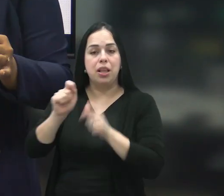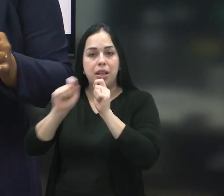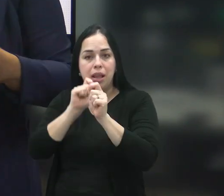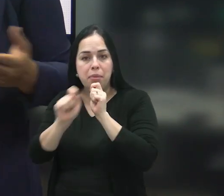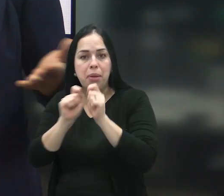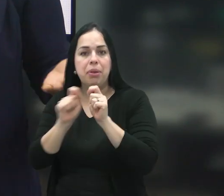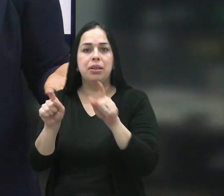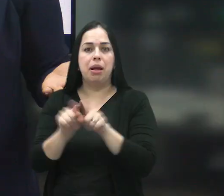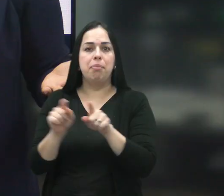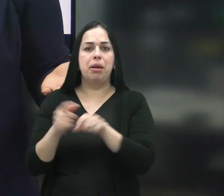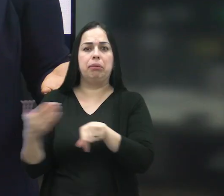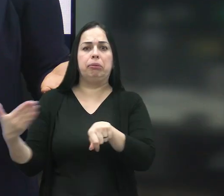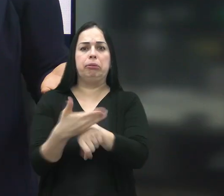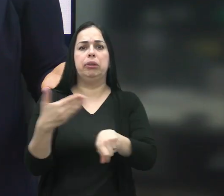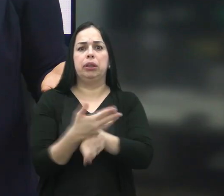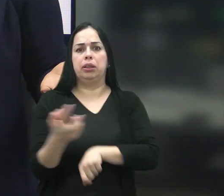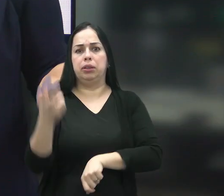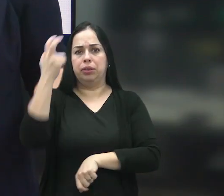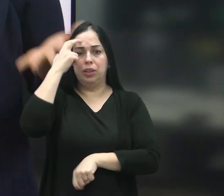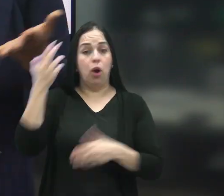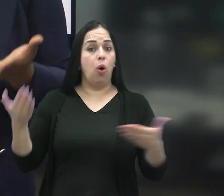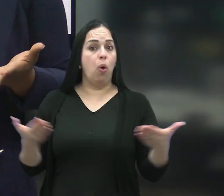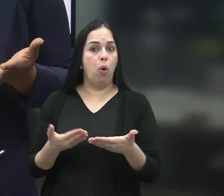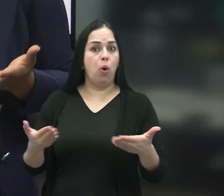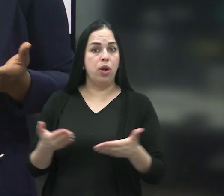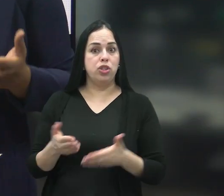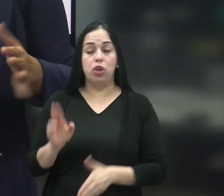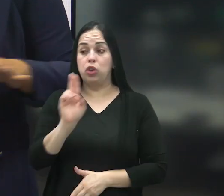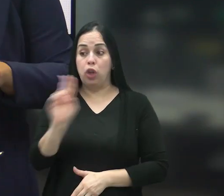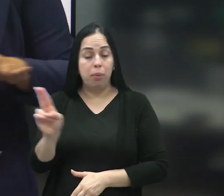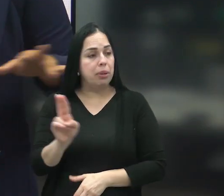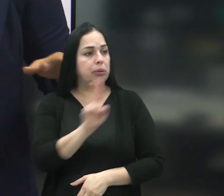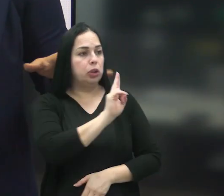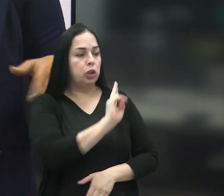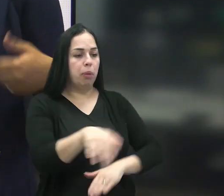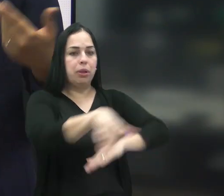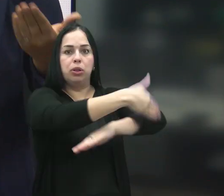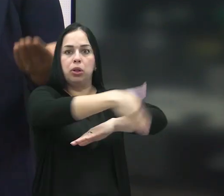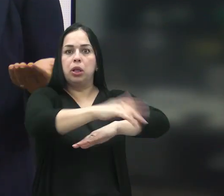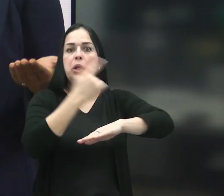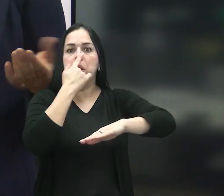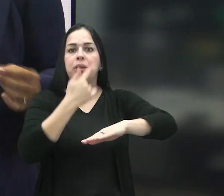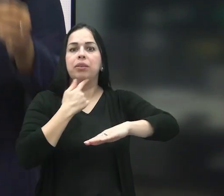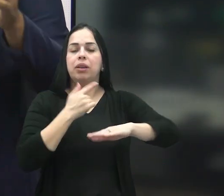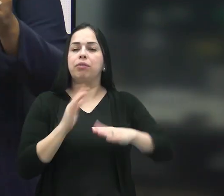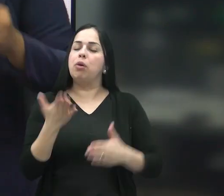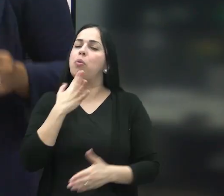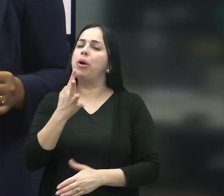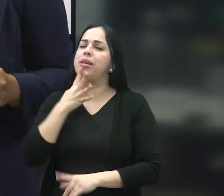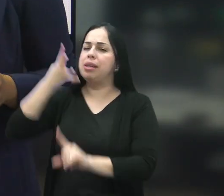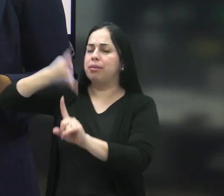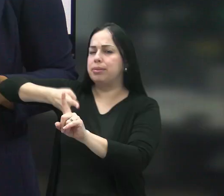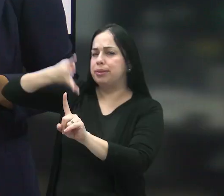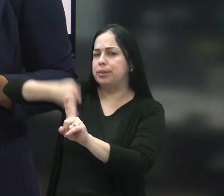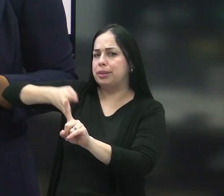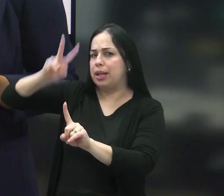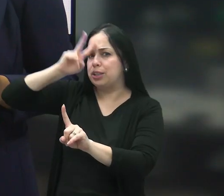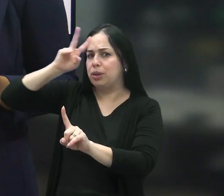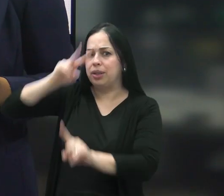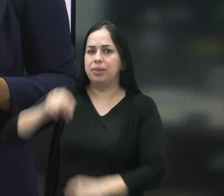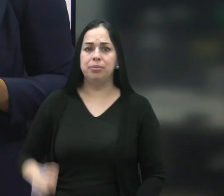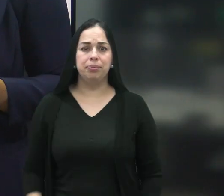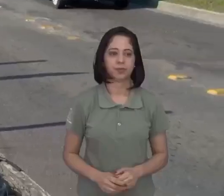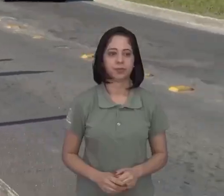também participou ativamente da vida cultural da cidade. Hoje, dá nome a uma estrada importante em Eugênio de Melo. Vamos conhecer um pouco mais sobre a